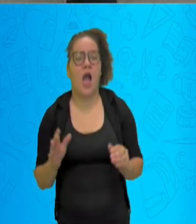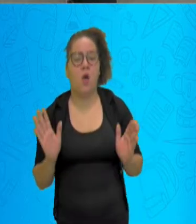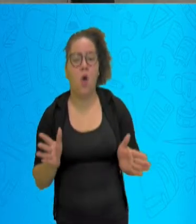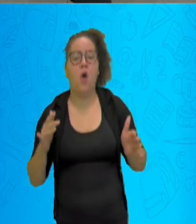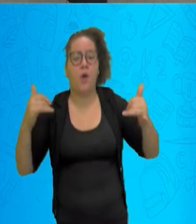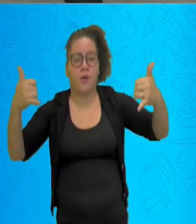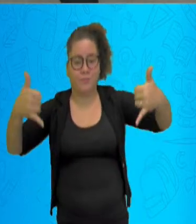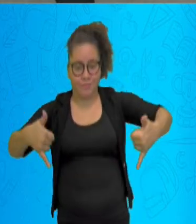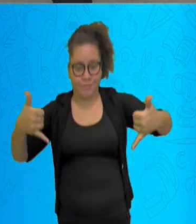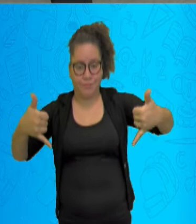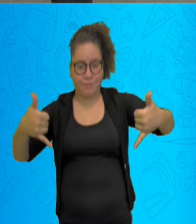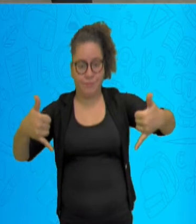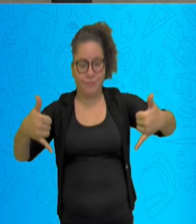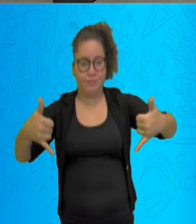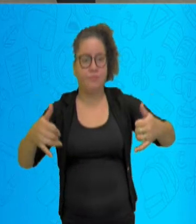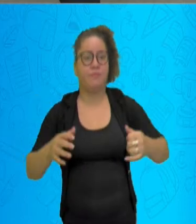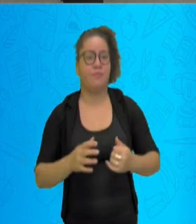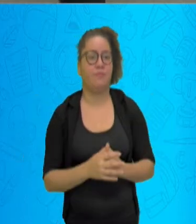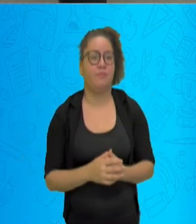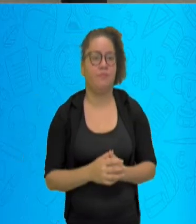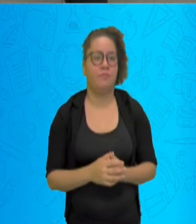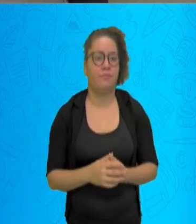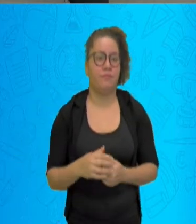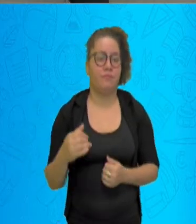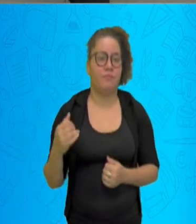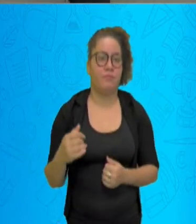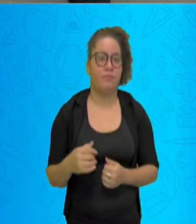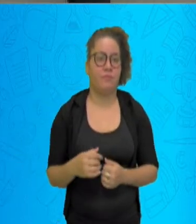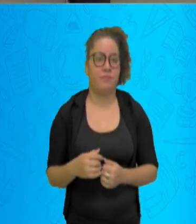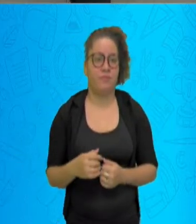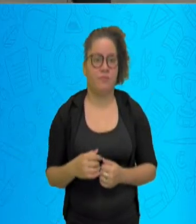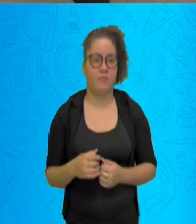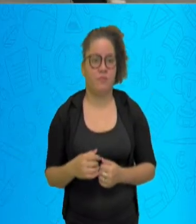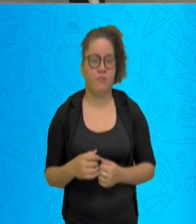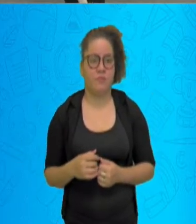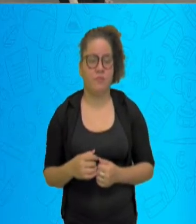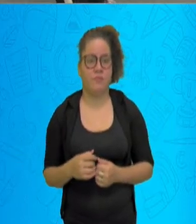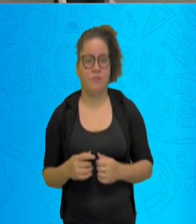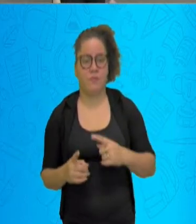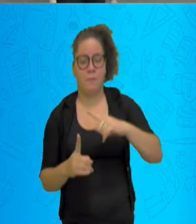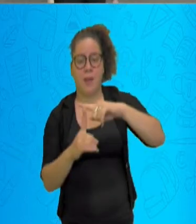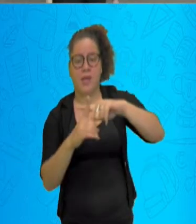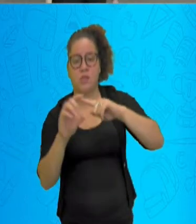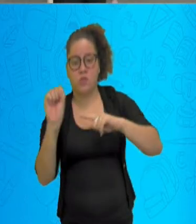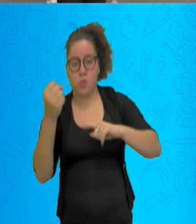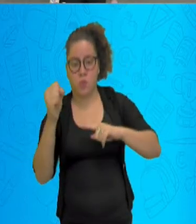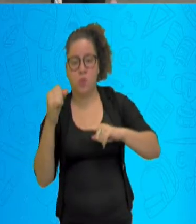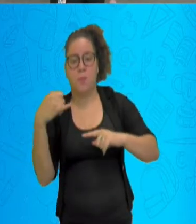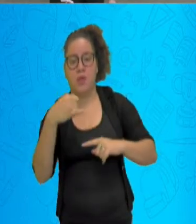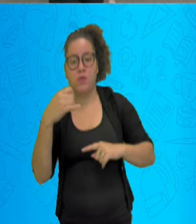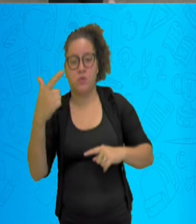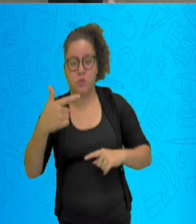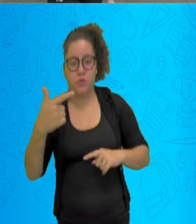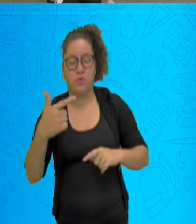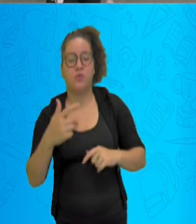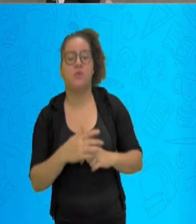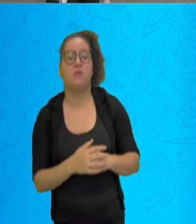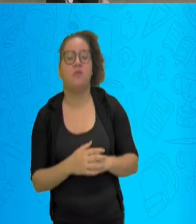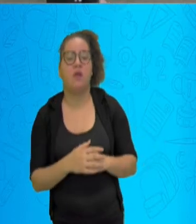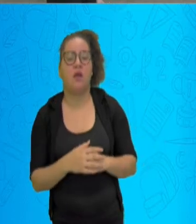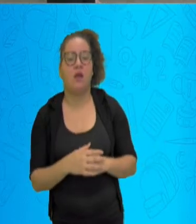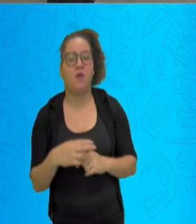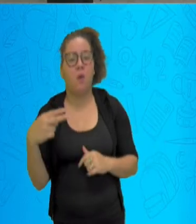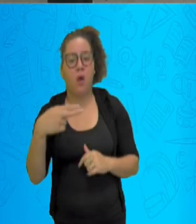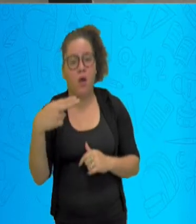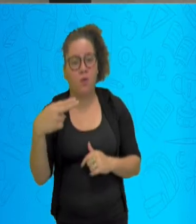minha chave, olha. Eu tenho mais 8 menos 2. 8 menos